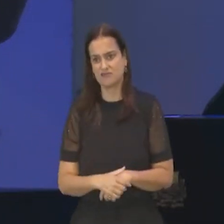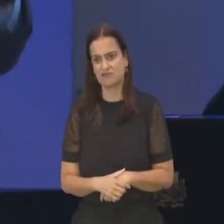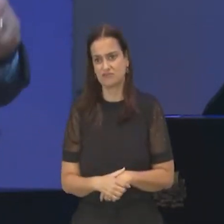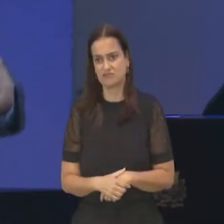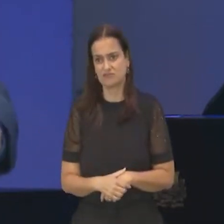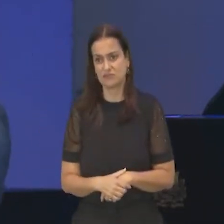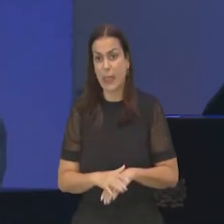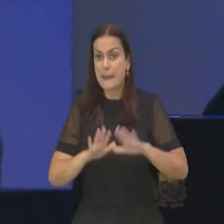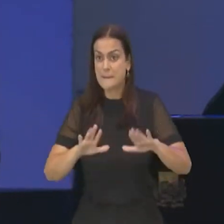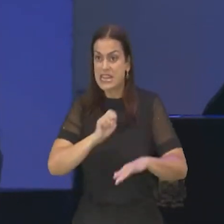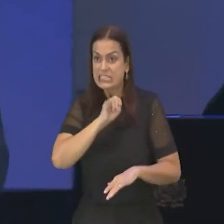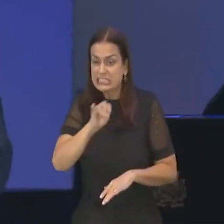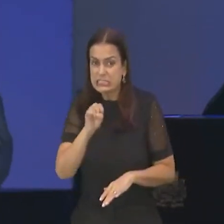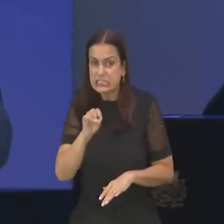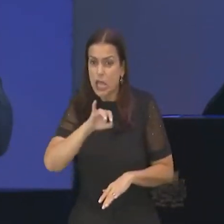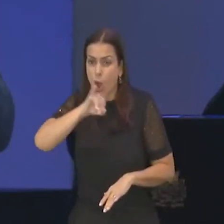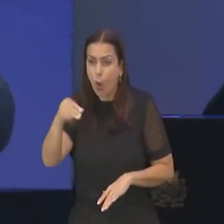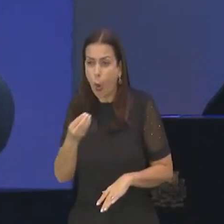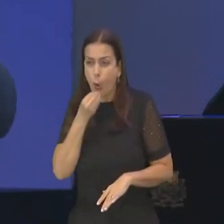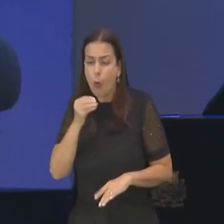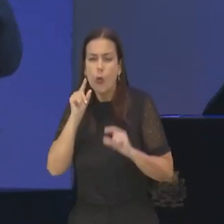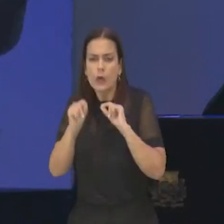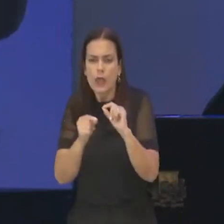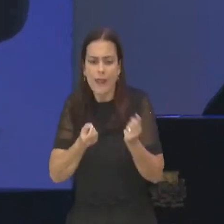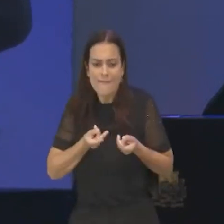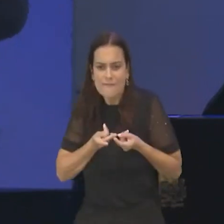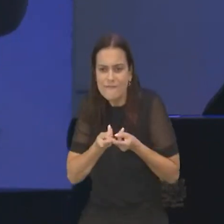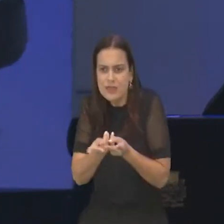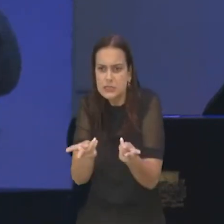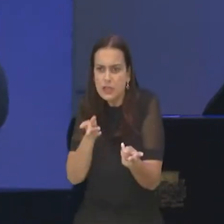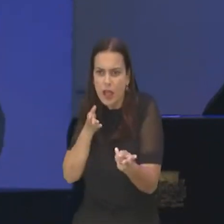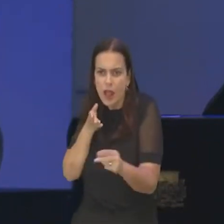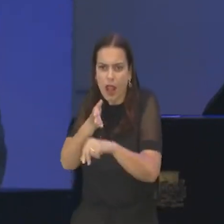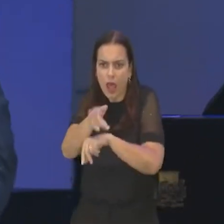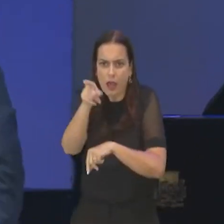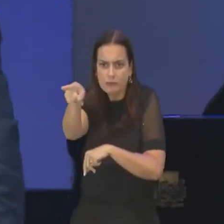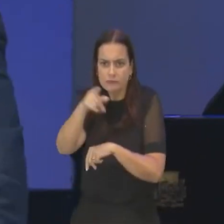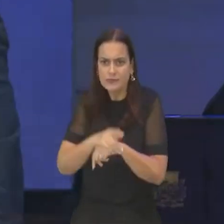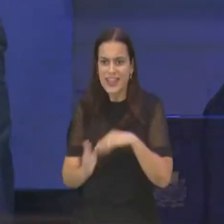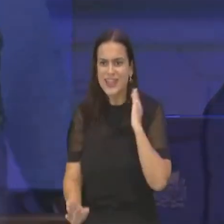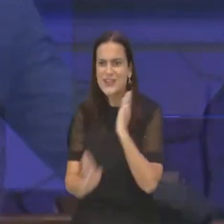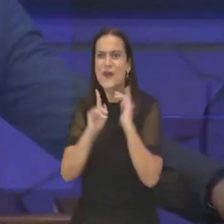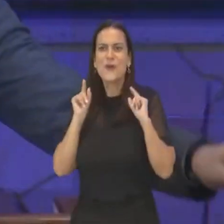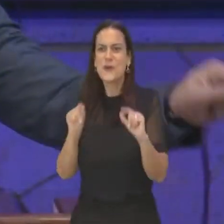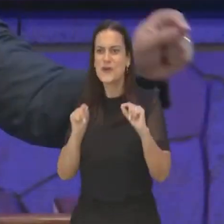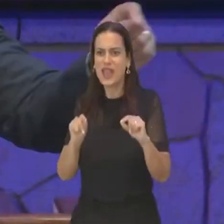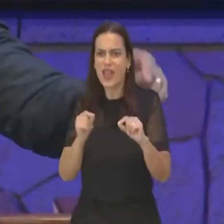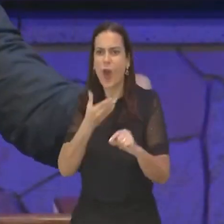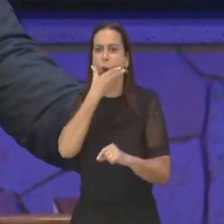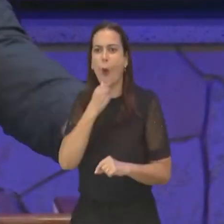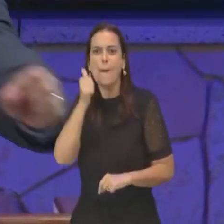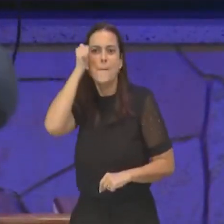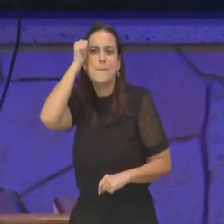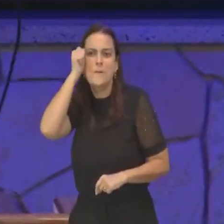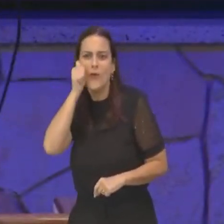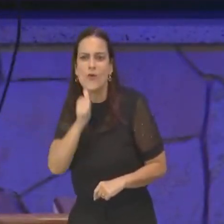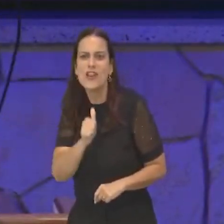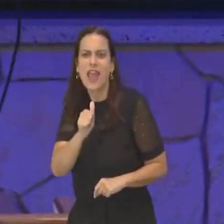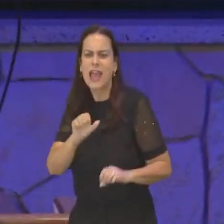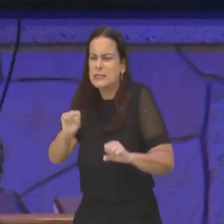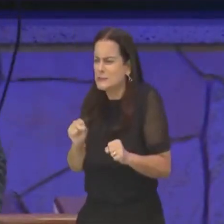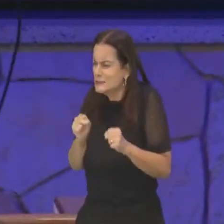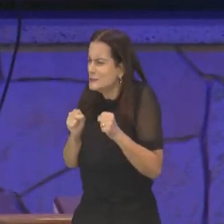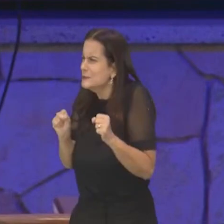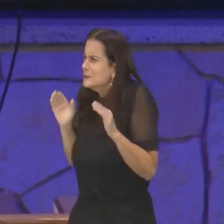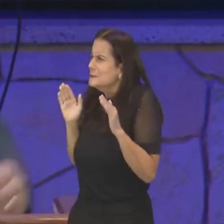Mas se você pudesse ter a oportunidade de visitar aqueles irmãos, você encontraria homens, mulheres